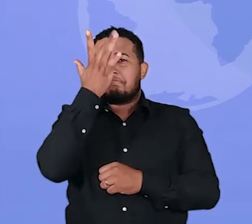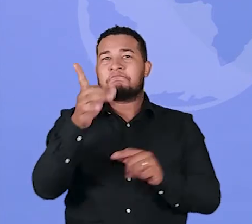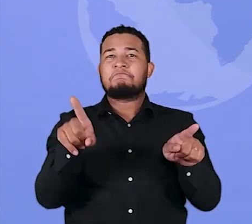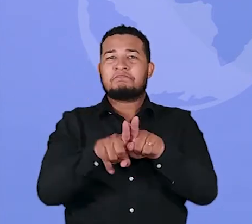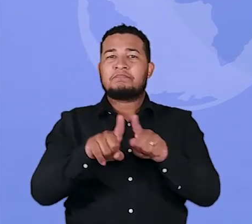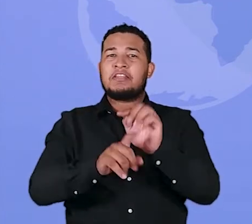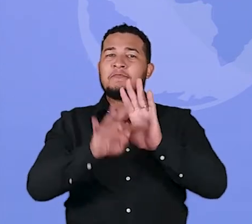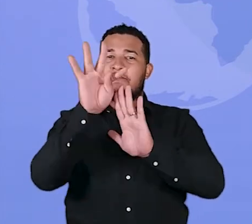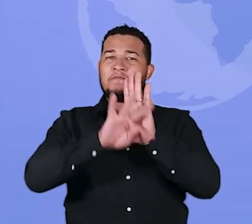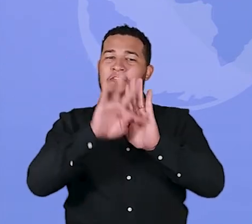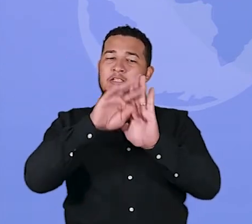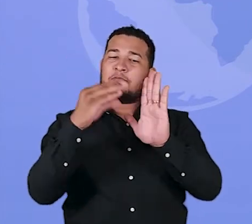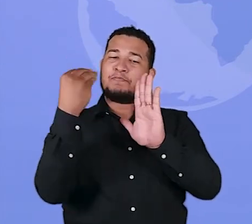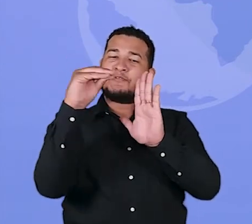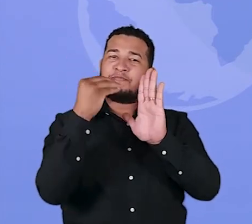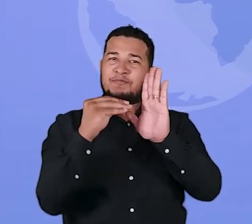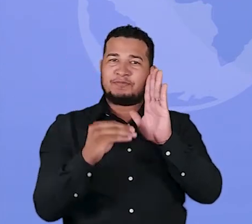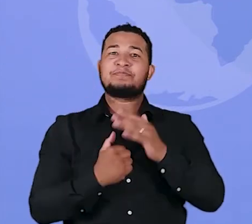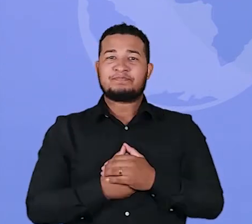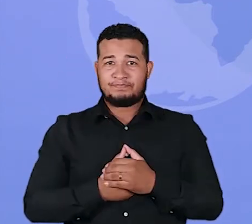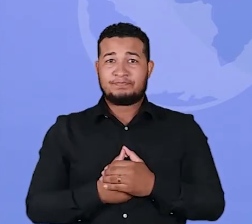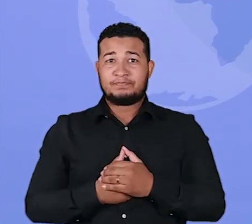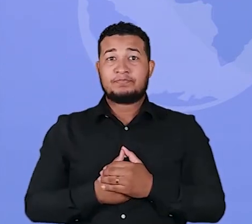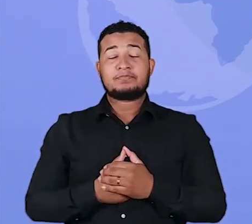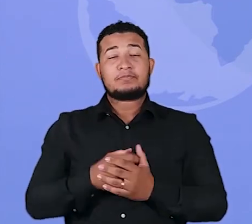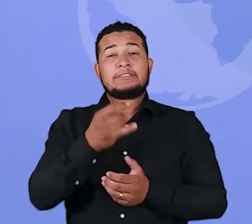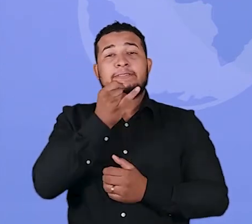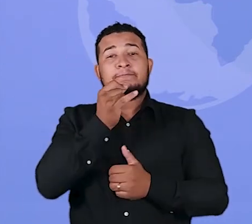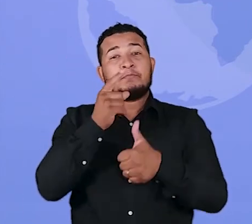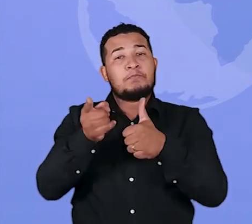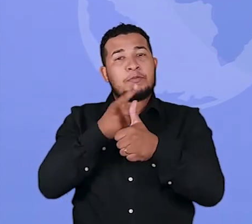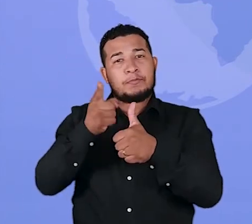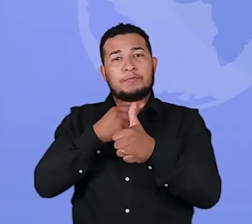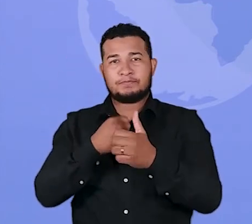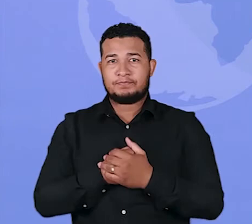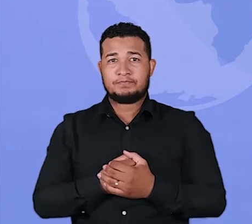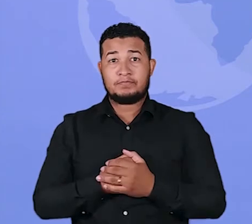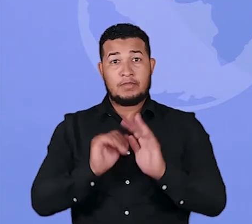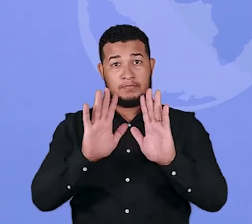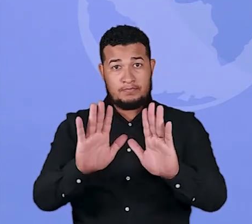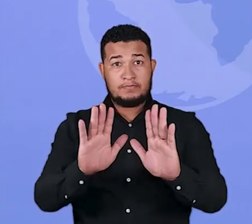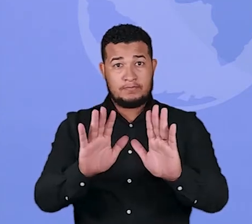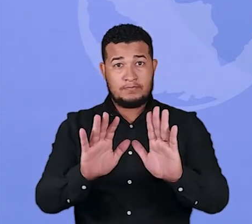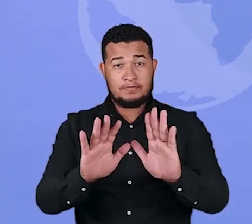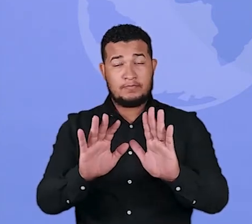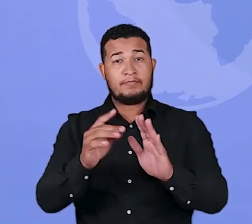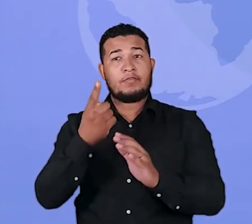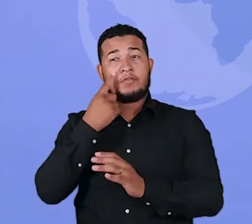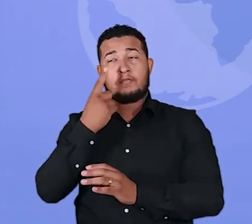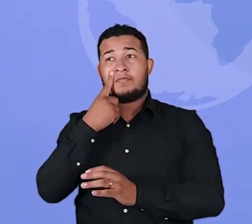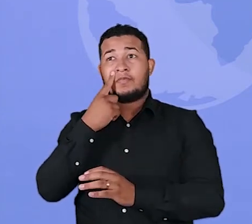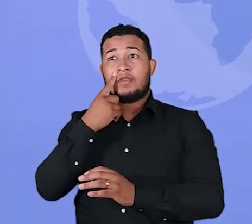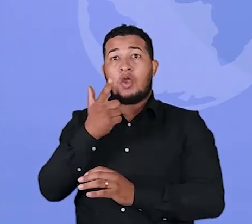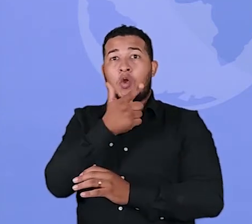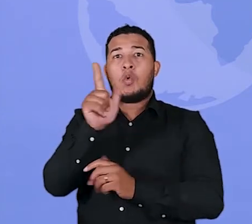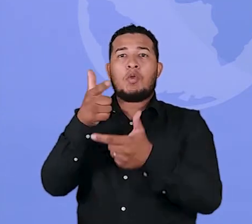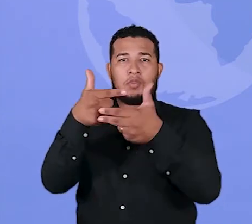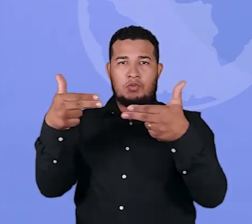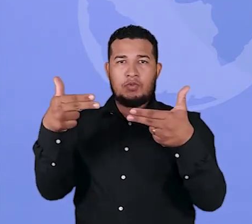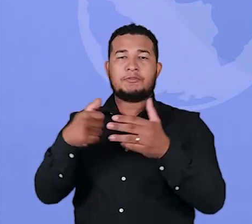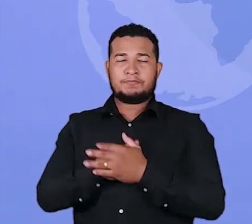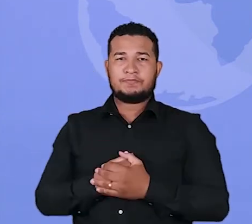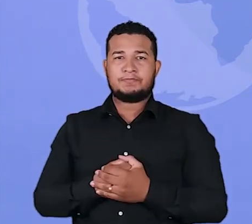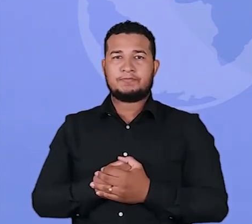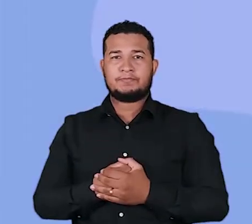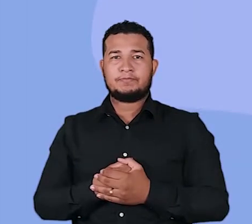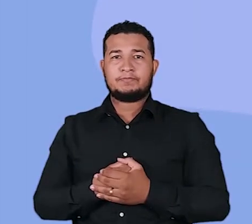você construir um texto, beleza? Então esse aí foi o primeiro exemplo que eu dei. Agora, vamos para outra